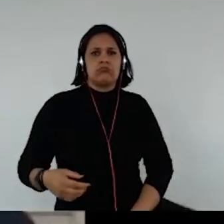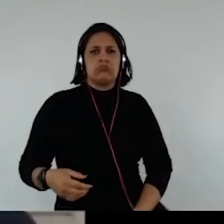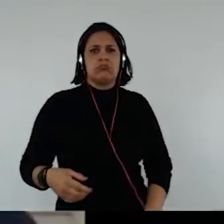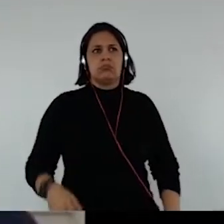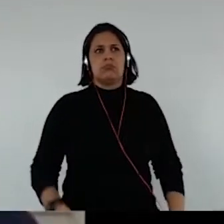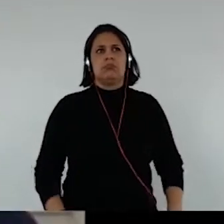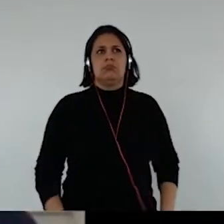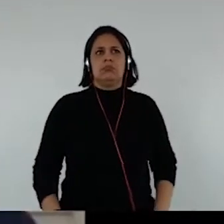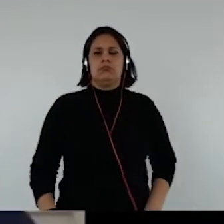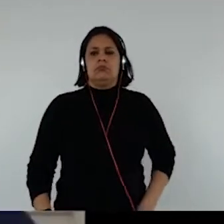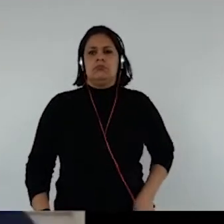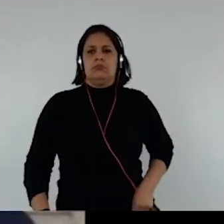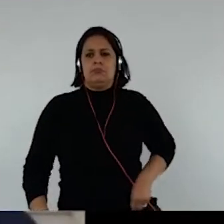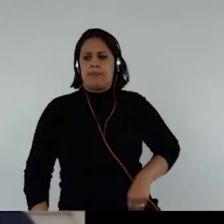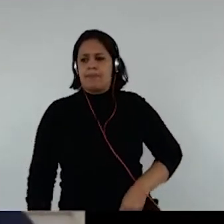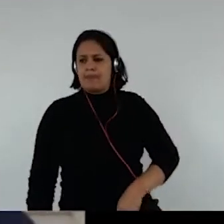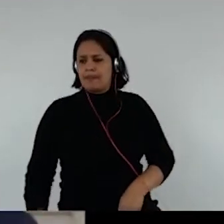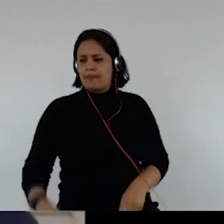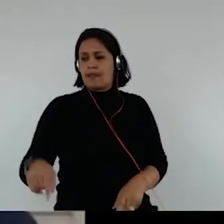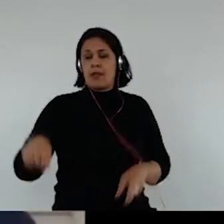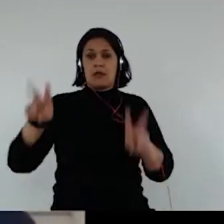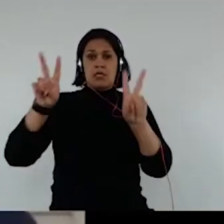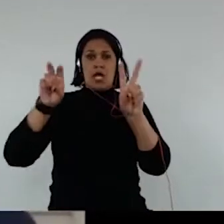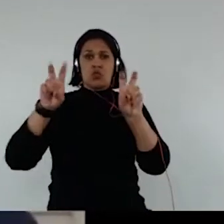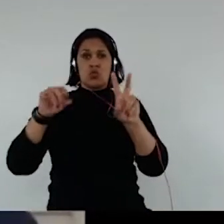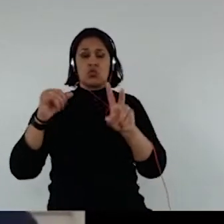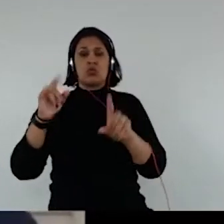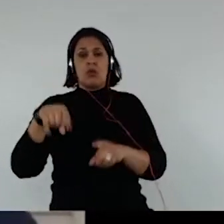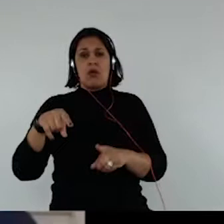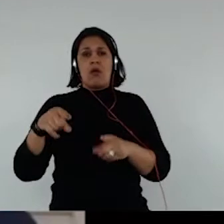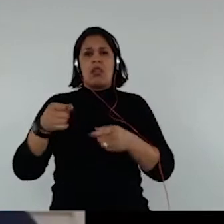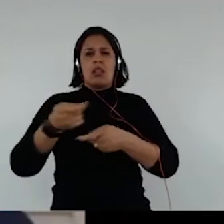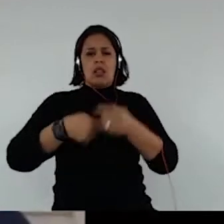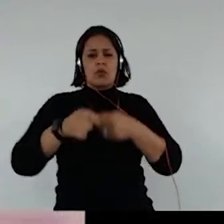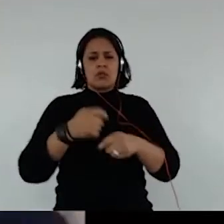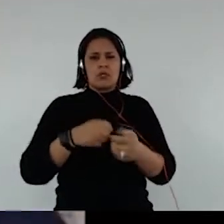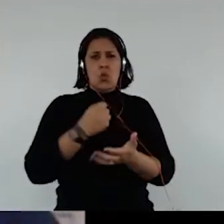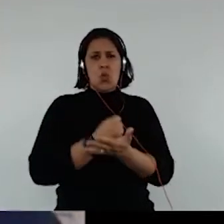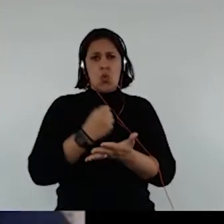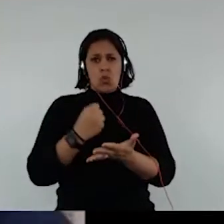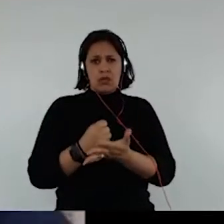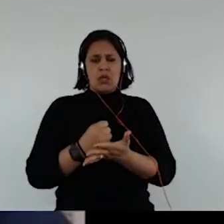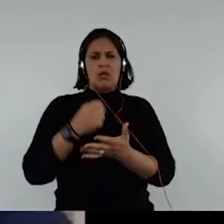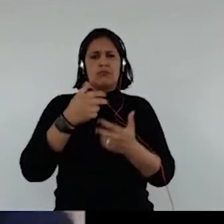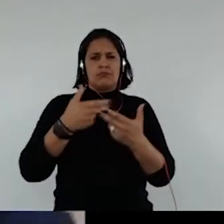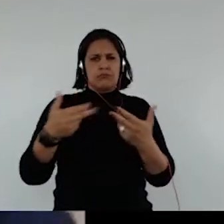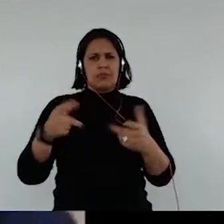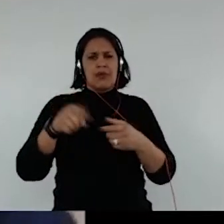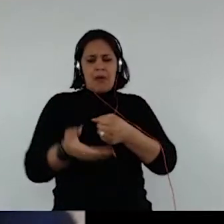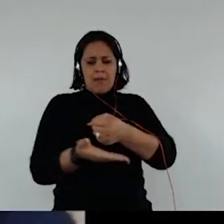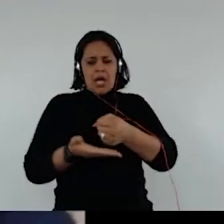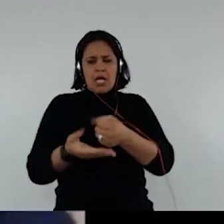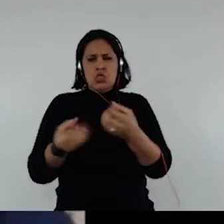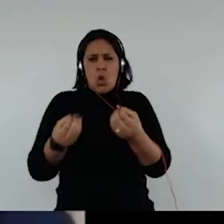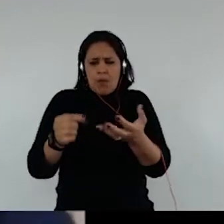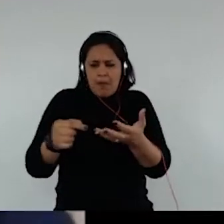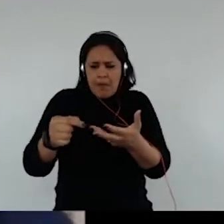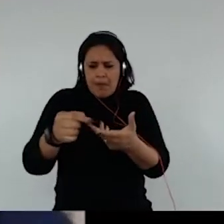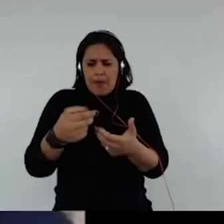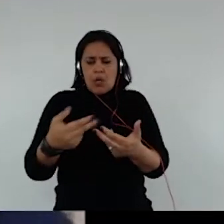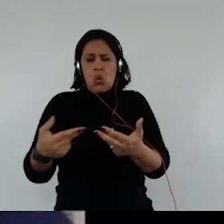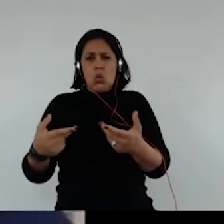e tão específico, que é a negociação contratual, as bases negociais do